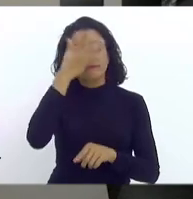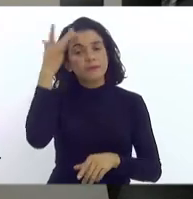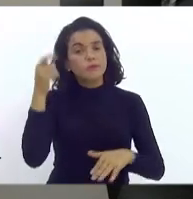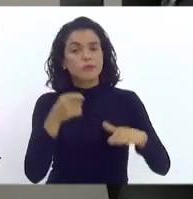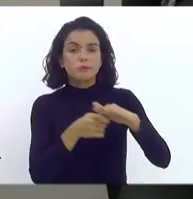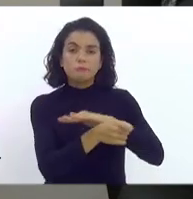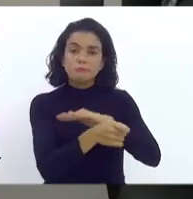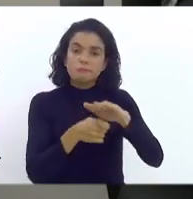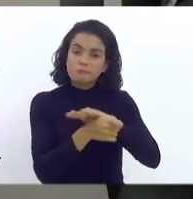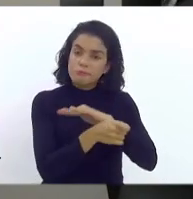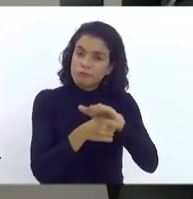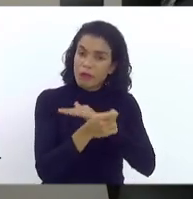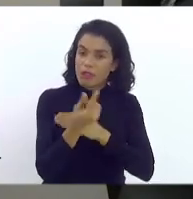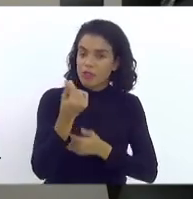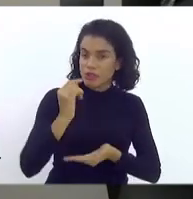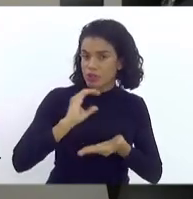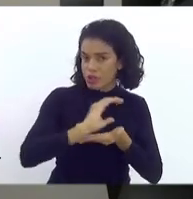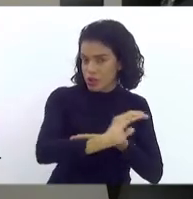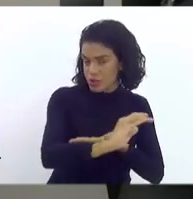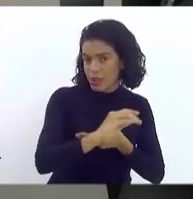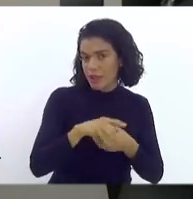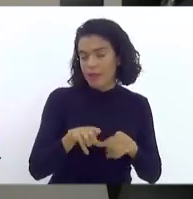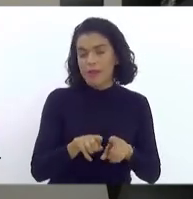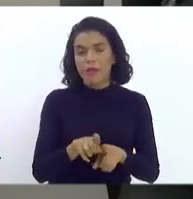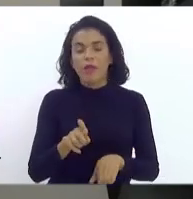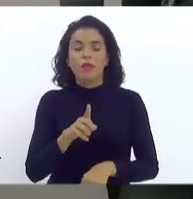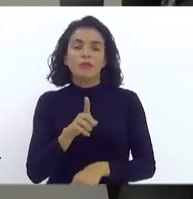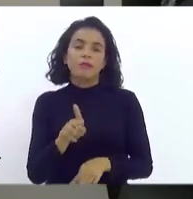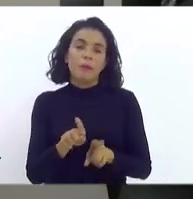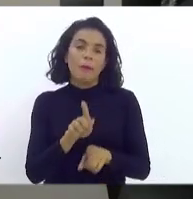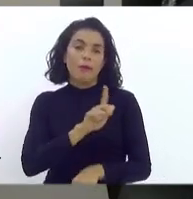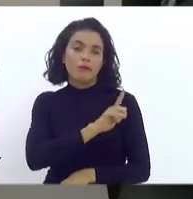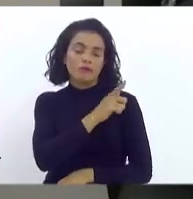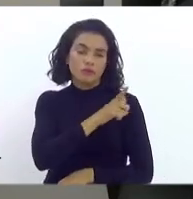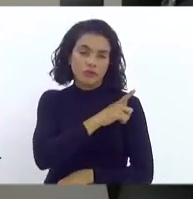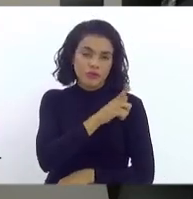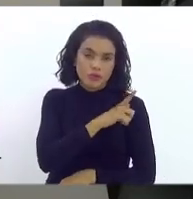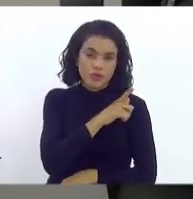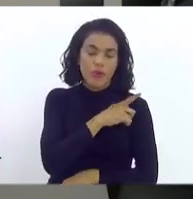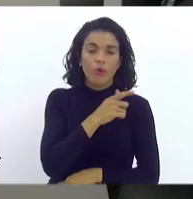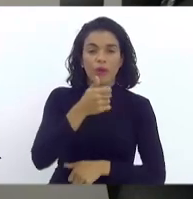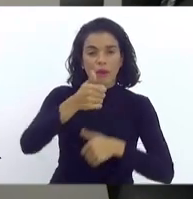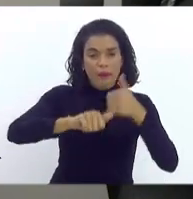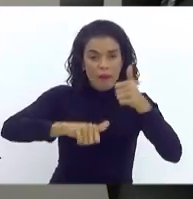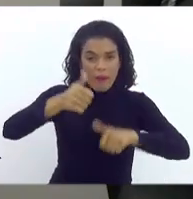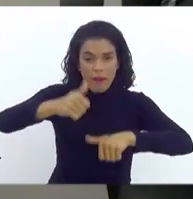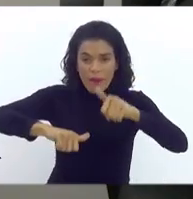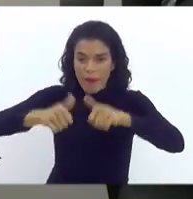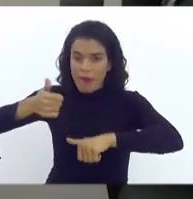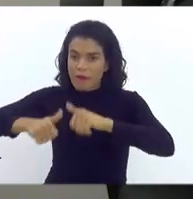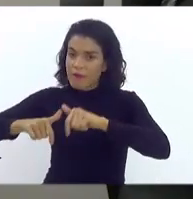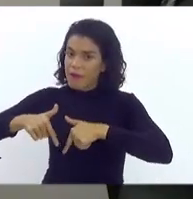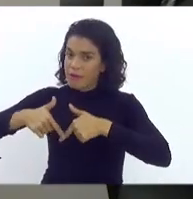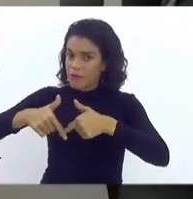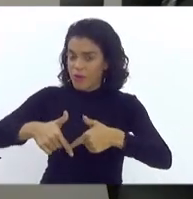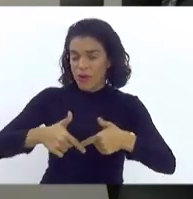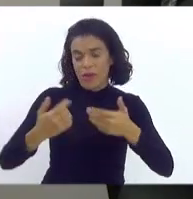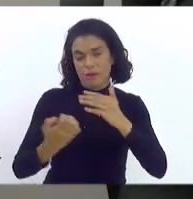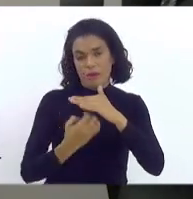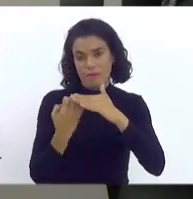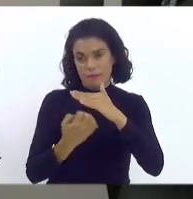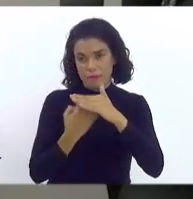temos uma governança que avalia, comitê de auditorias, que avaliam todas as atuações da companhia,